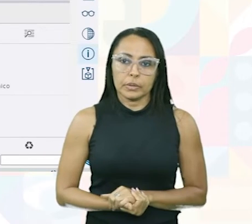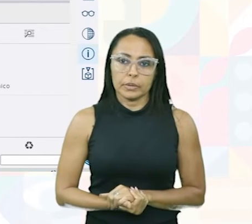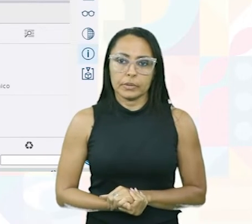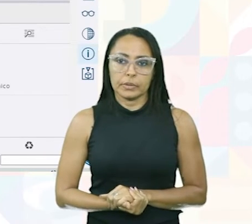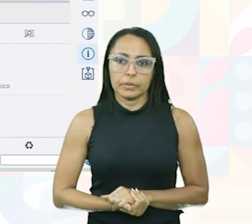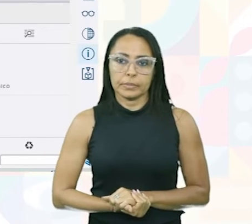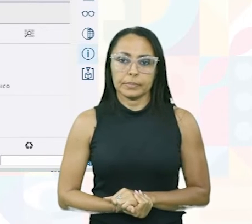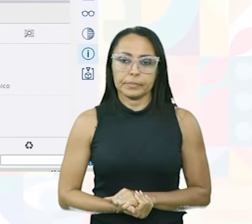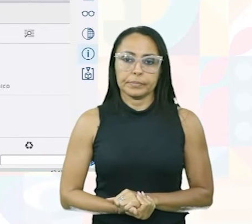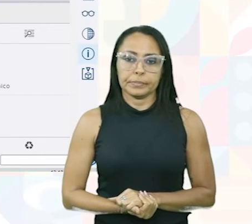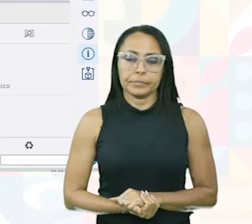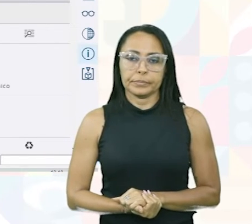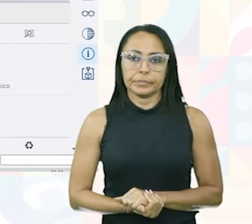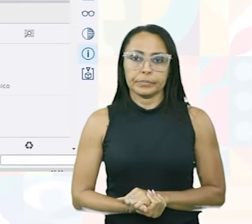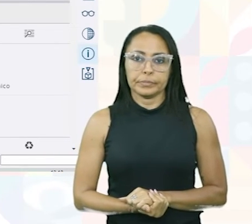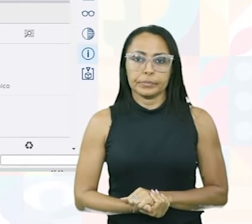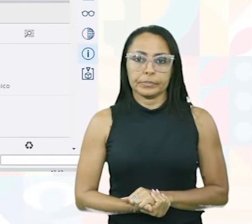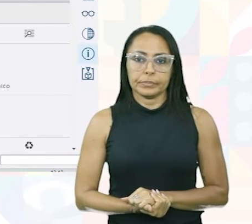ó.